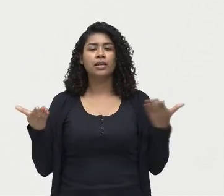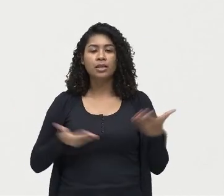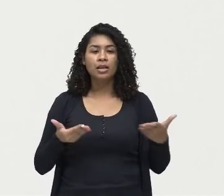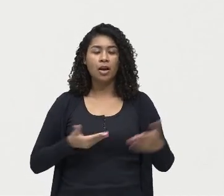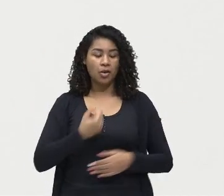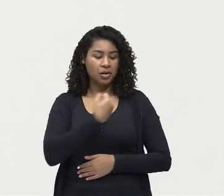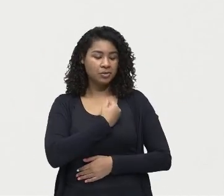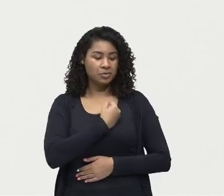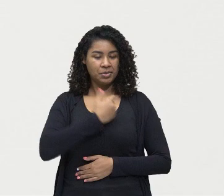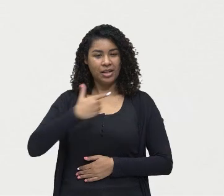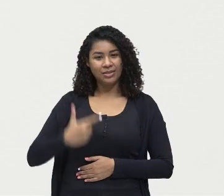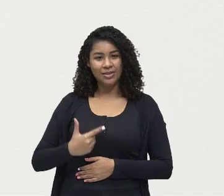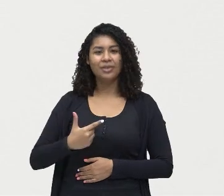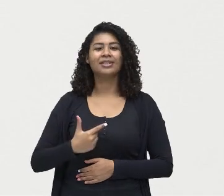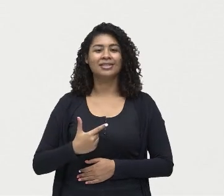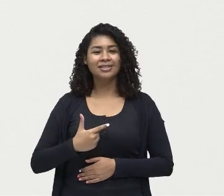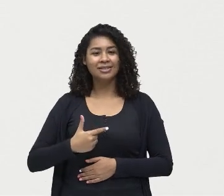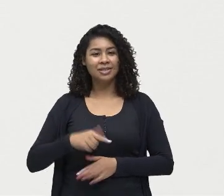nós queremos agora.